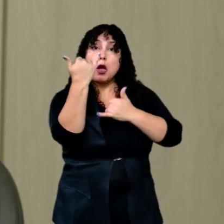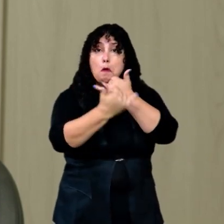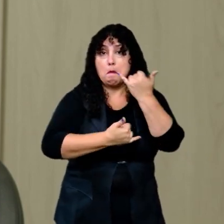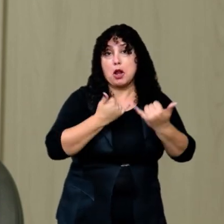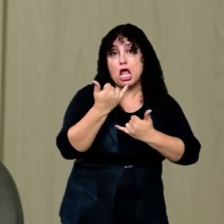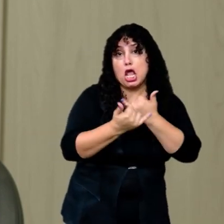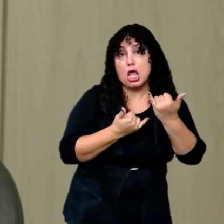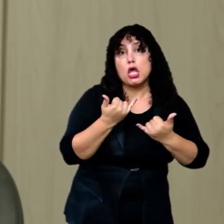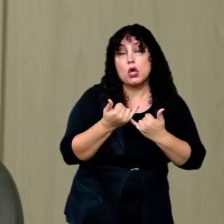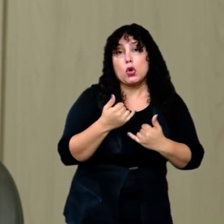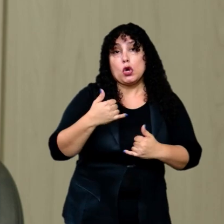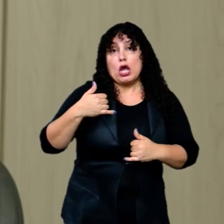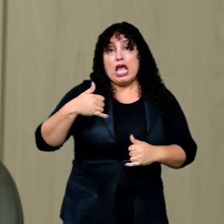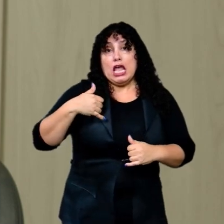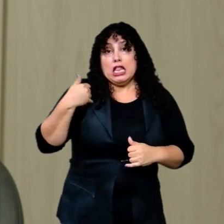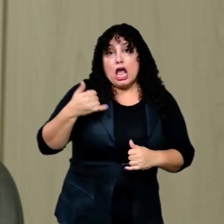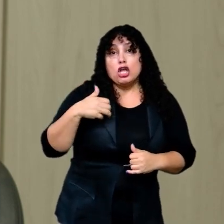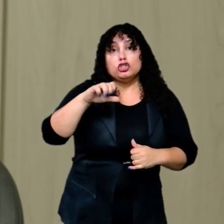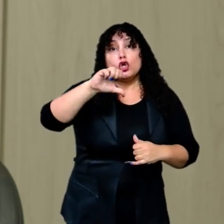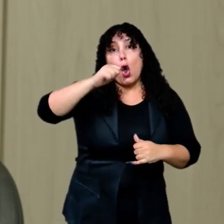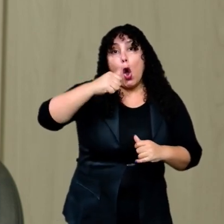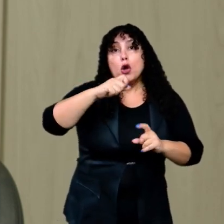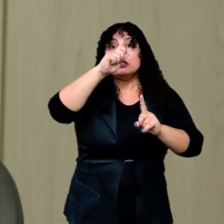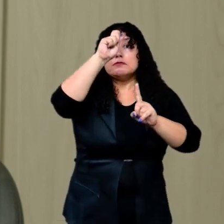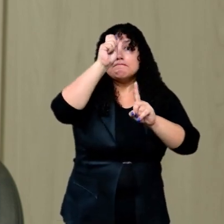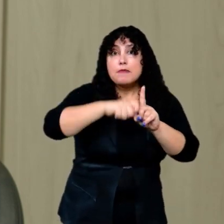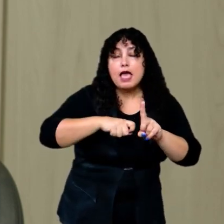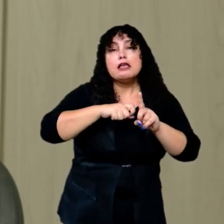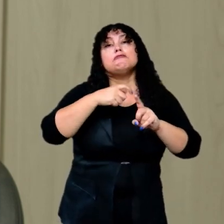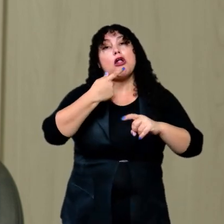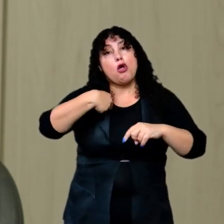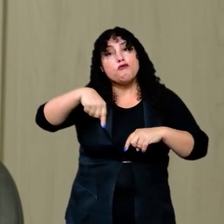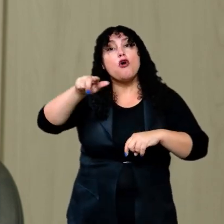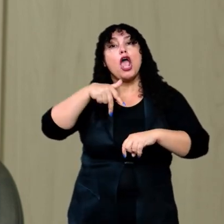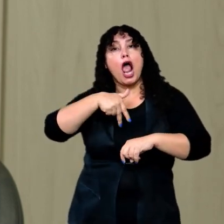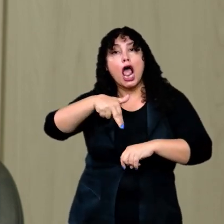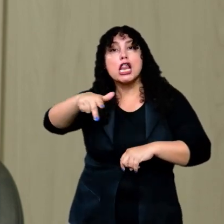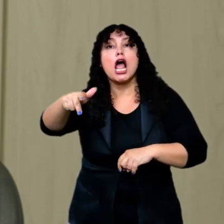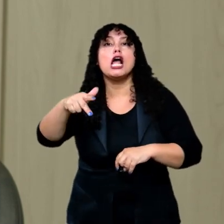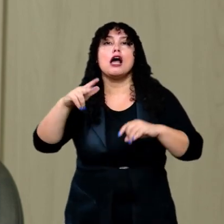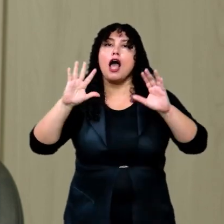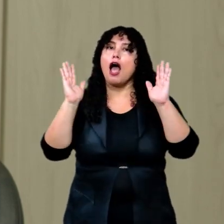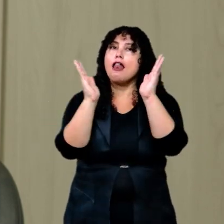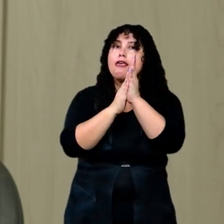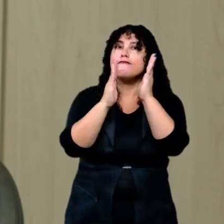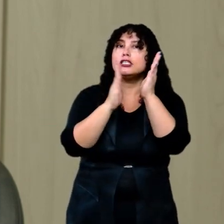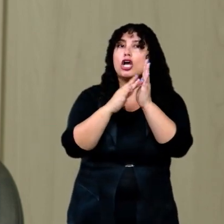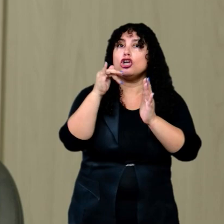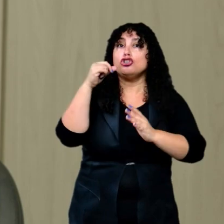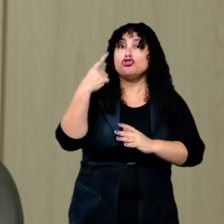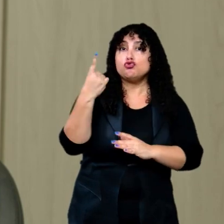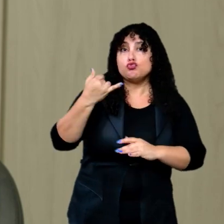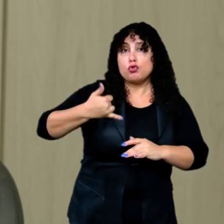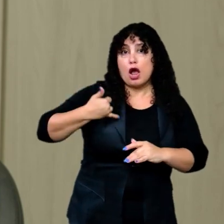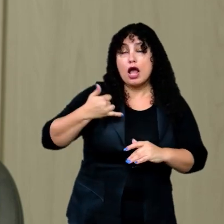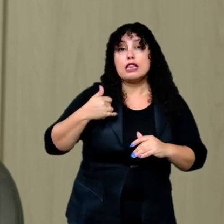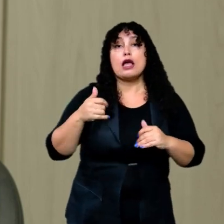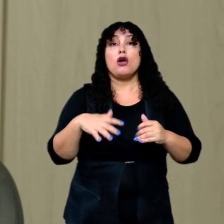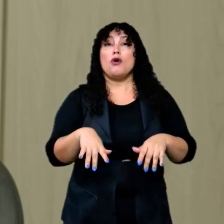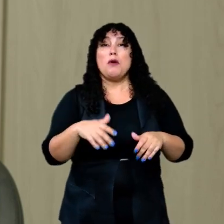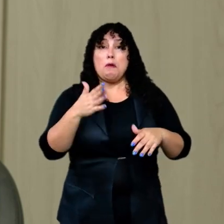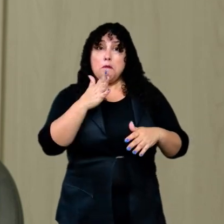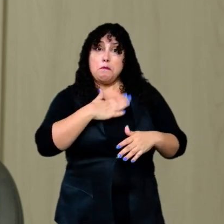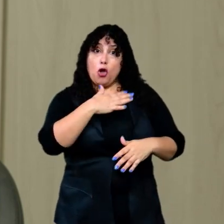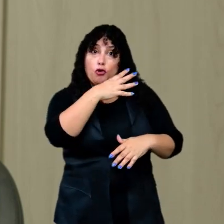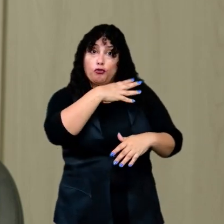filha com 11 meses estava andando, ela foi para o aniversário dela de 1 ano andando. O meu filho estava com a bunda no chão.